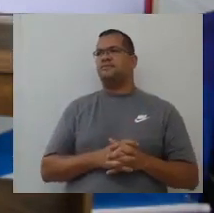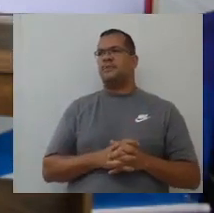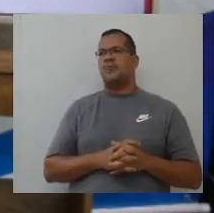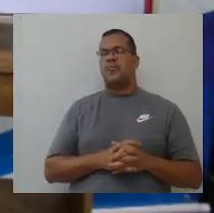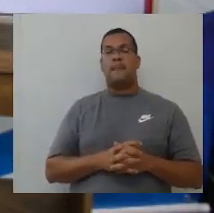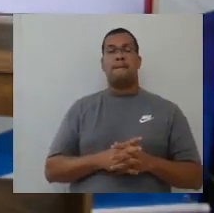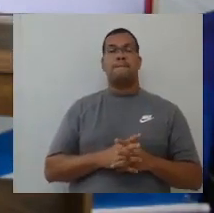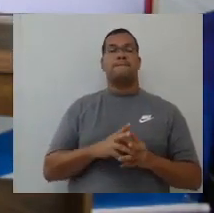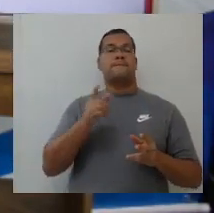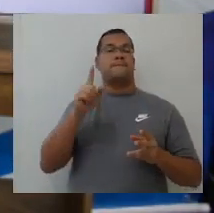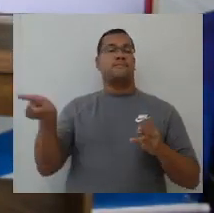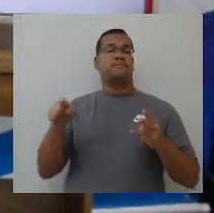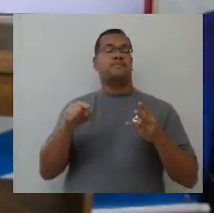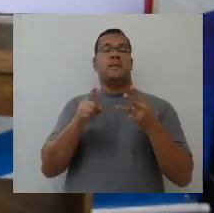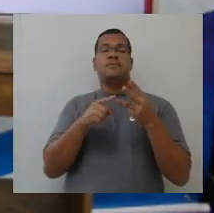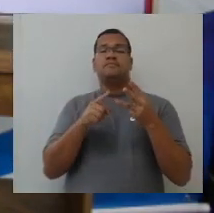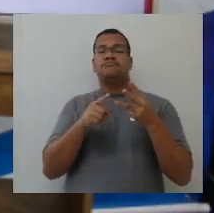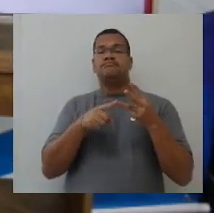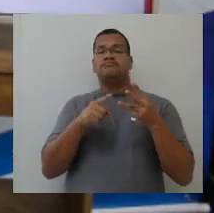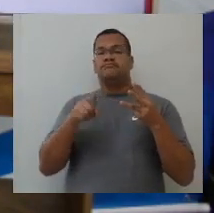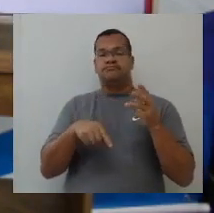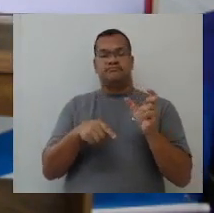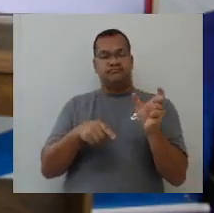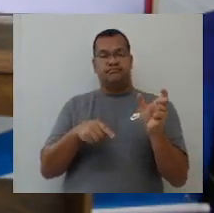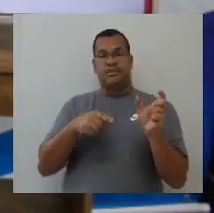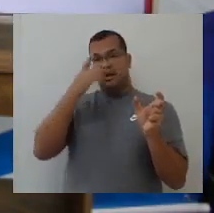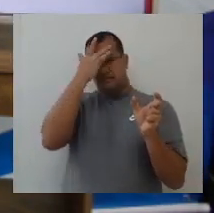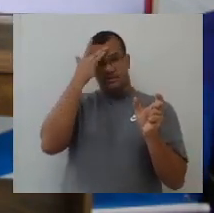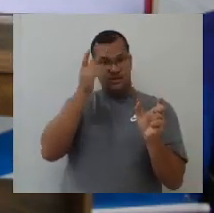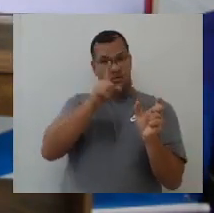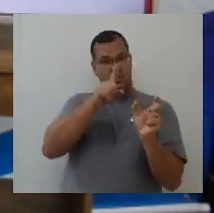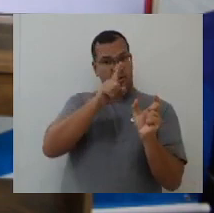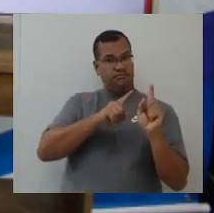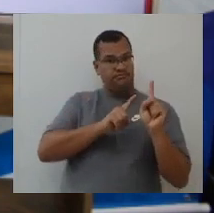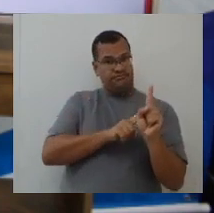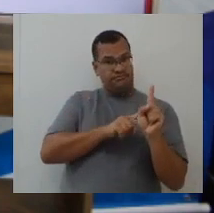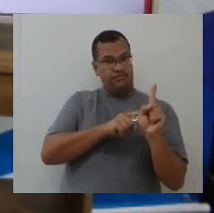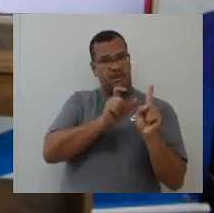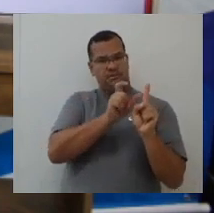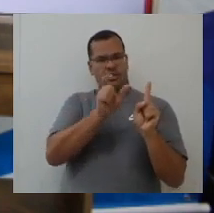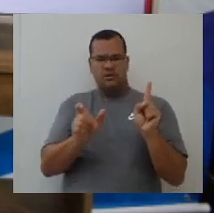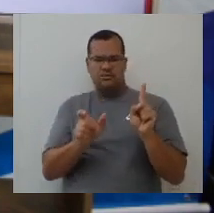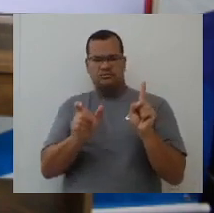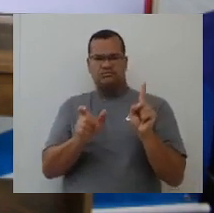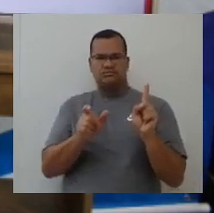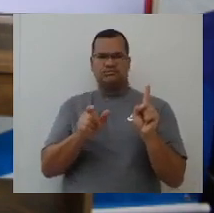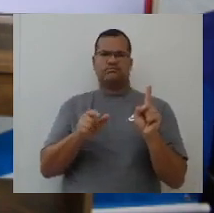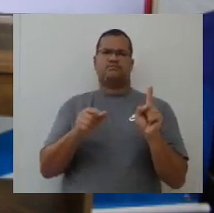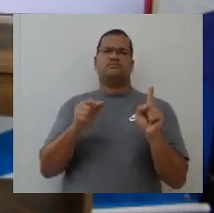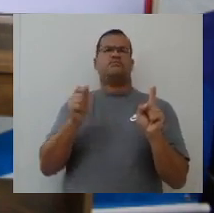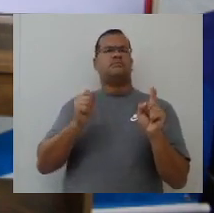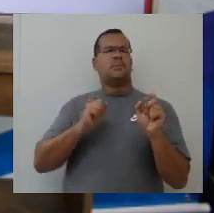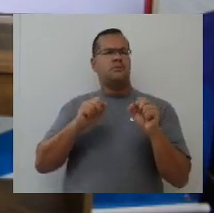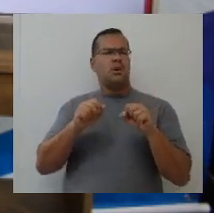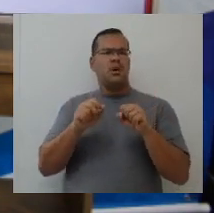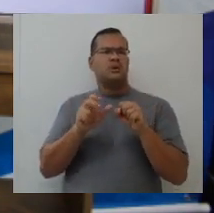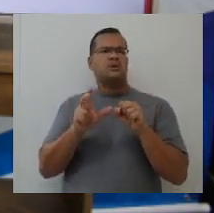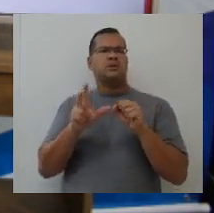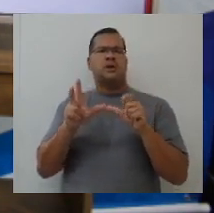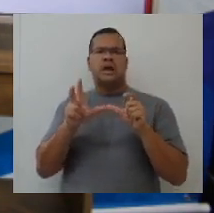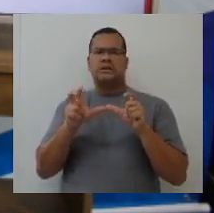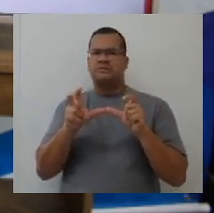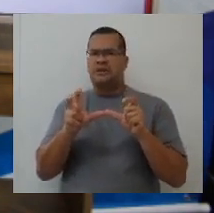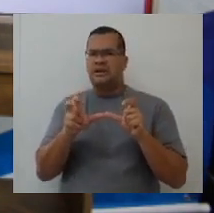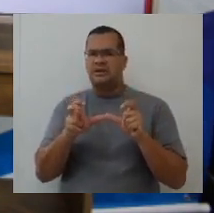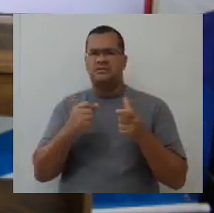Após o sujeito e o verbo to be na frase, é possível adicionar um complemento. Né? Eu posso utilizar advérbios, eu posso utilizar,